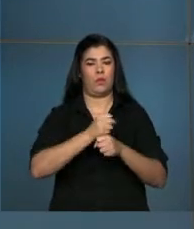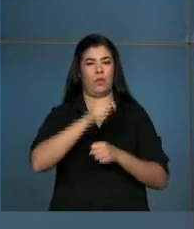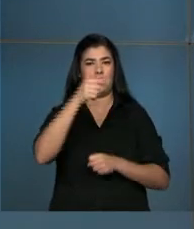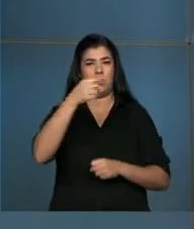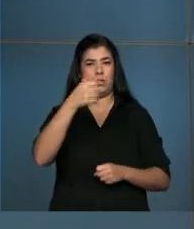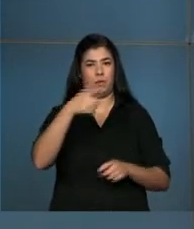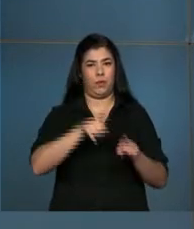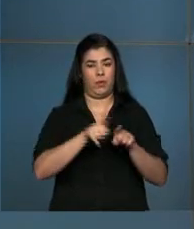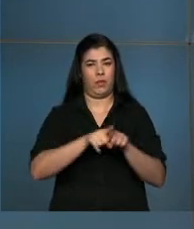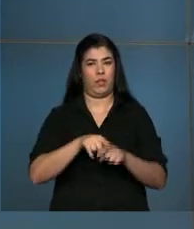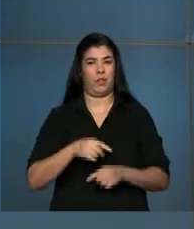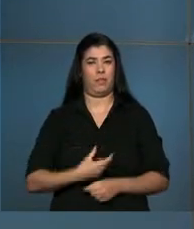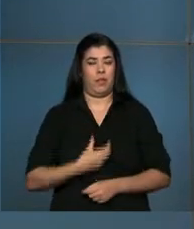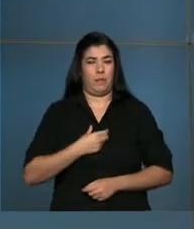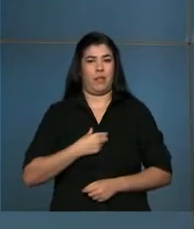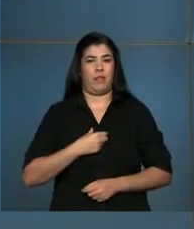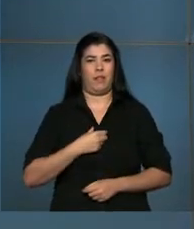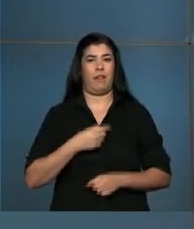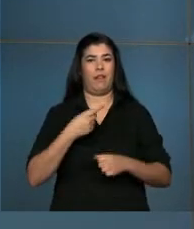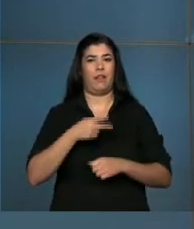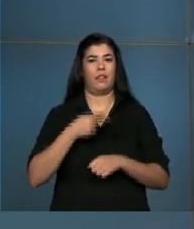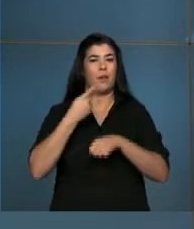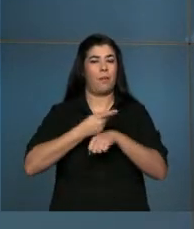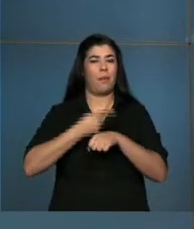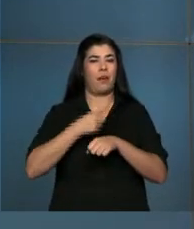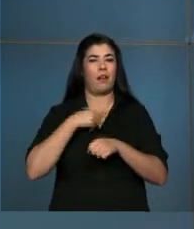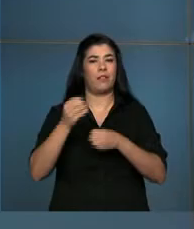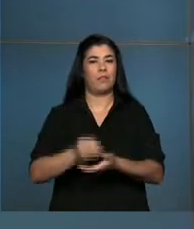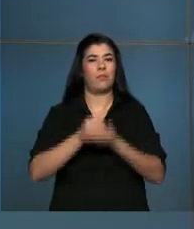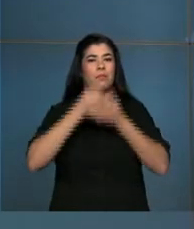Sub-23. Nessa entrevista, ela fala sobre o desenvolvimento da